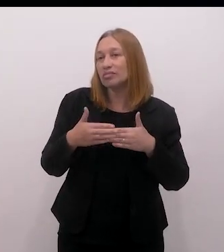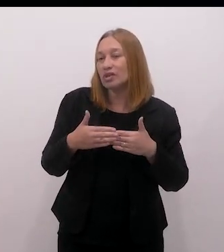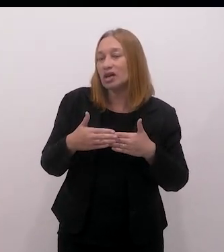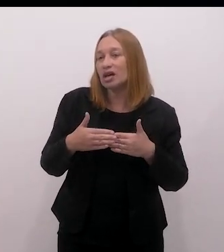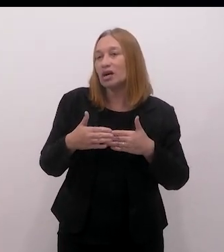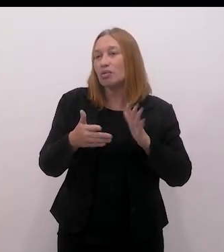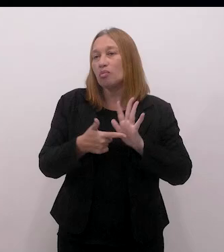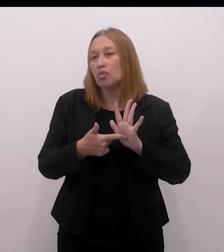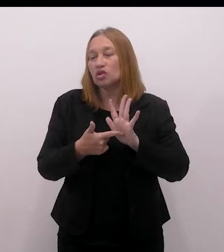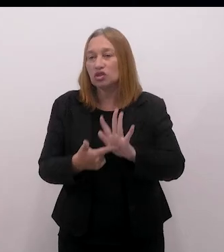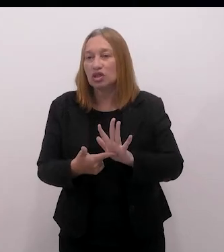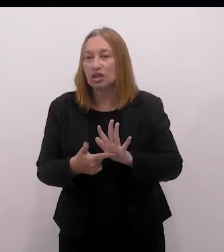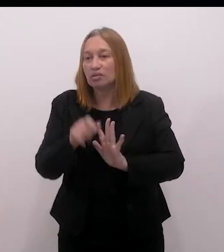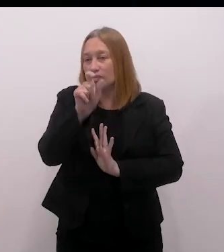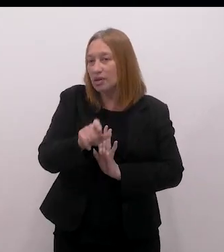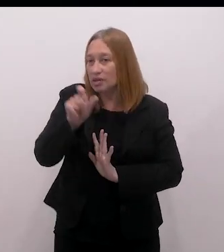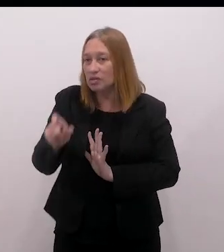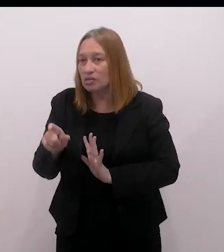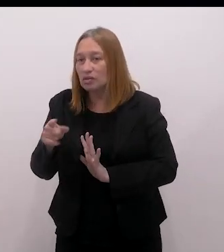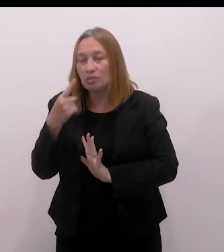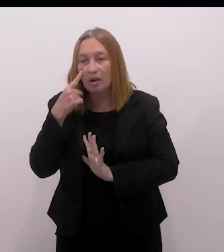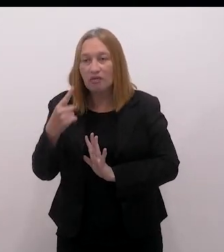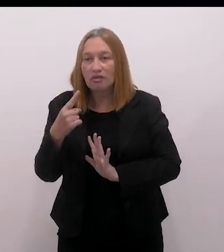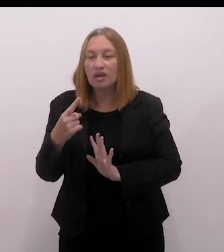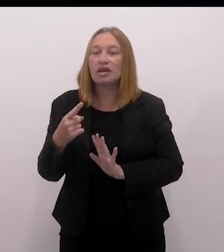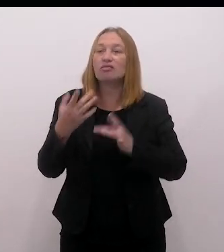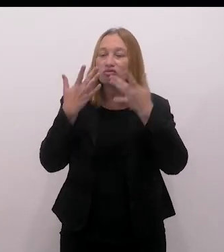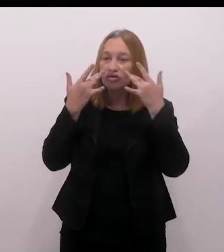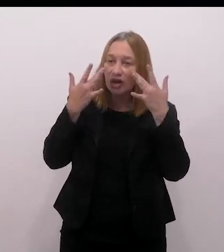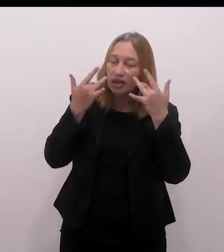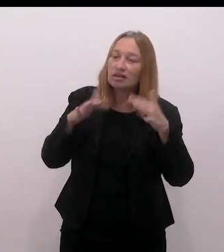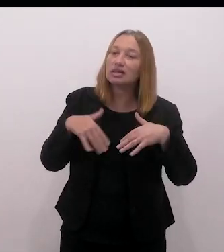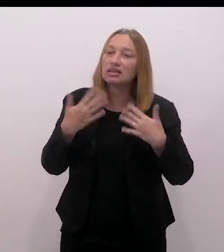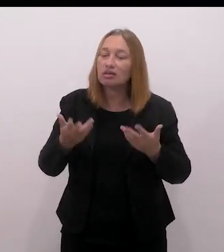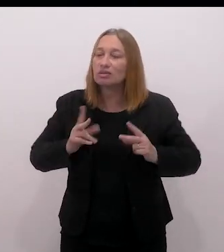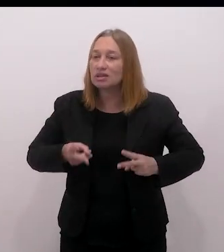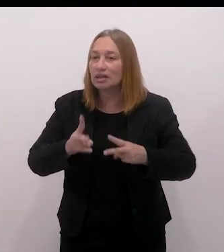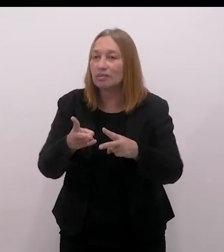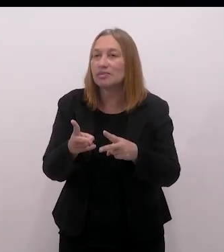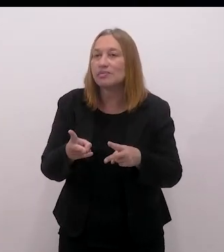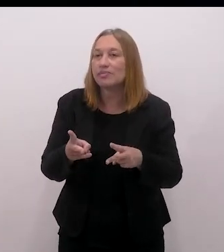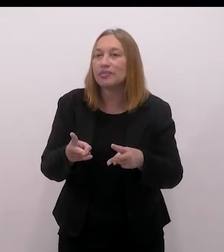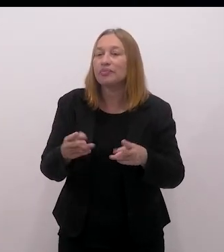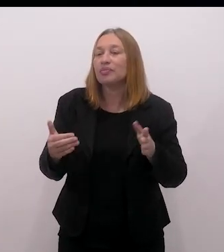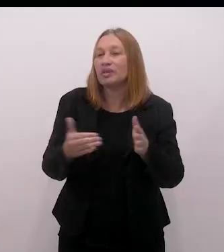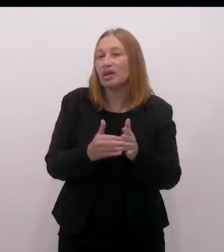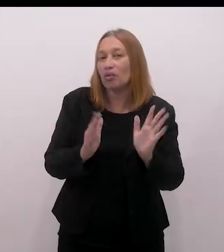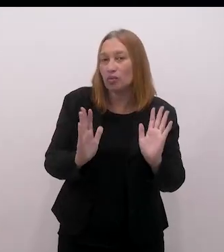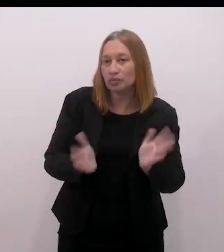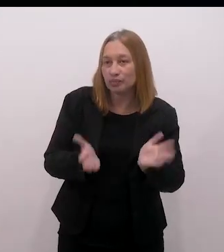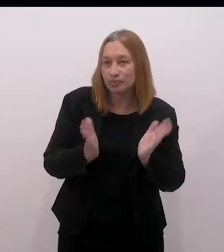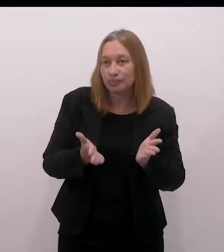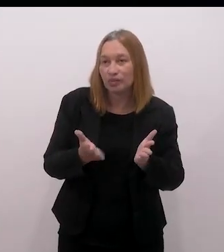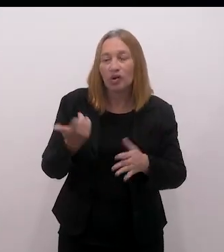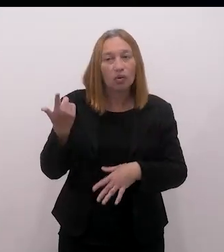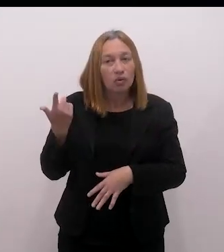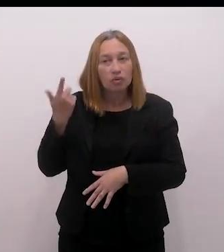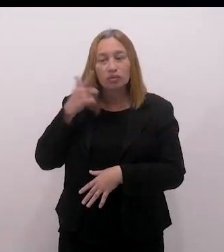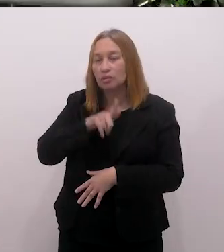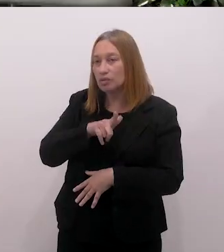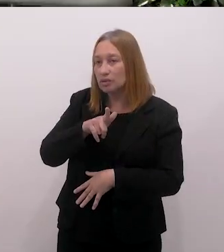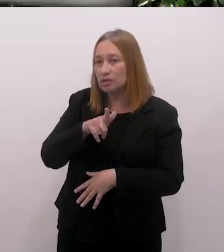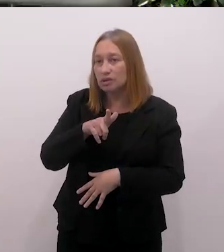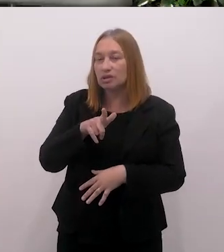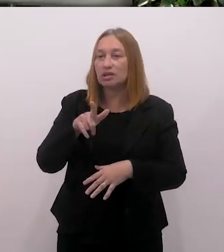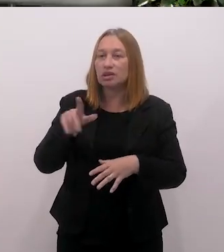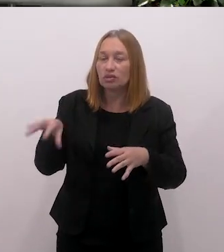repercutido e trazido pessoas para assistirem o espetáculo. Então, eu acabo sempre... Até hoje, eu